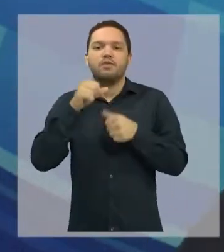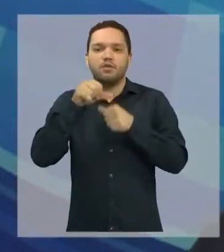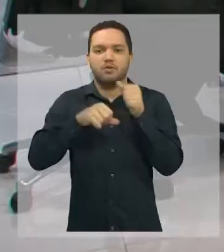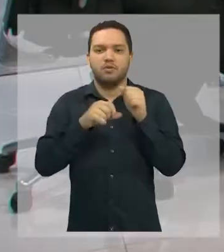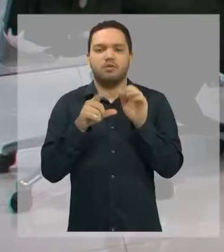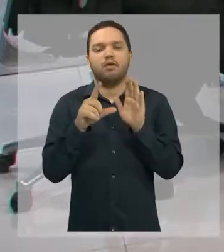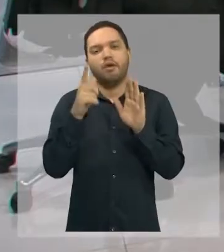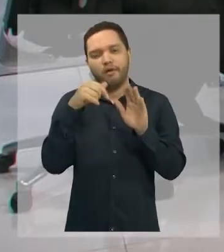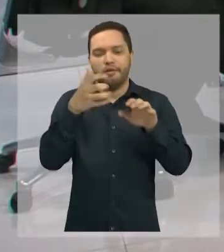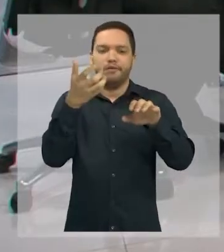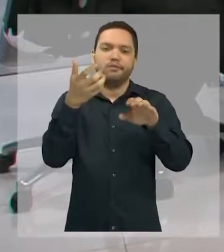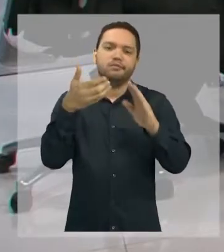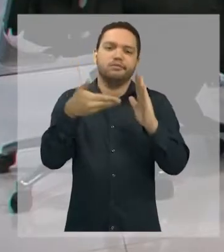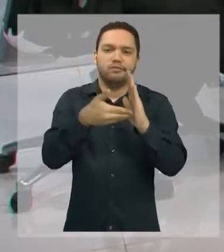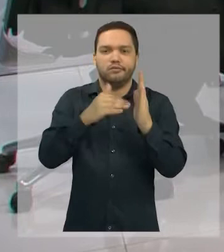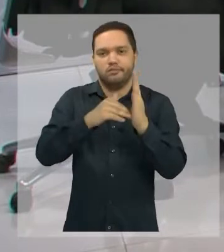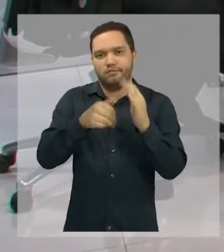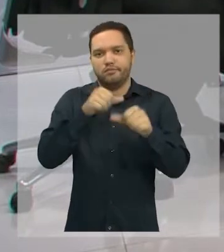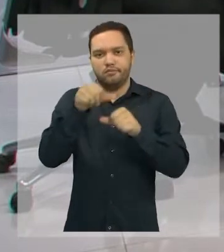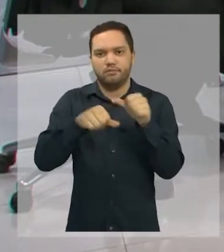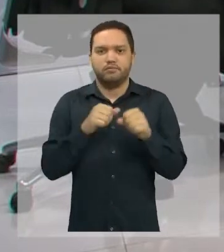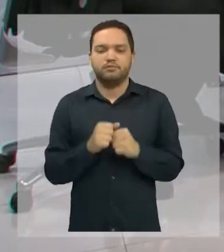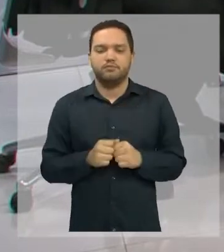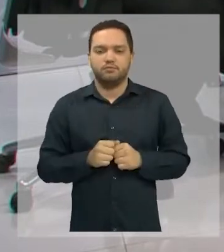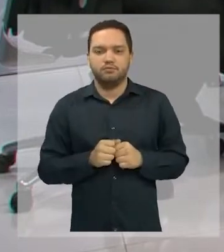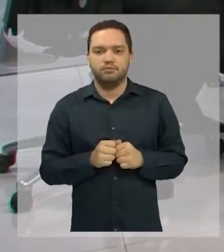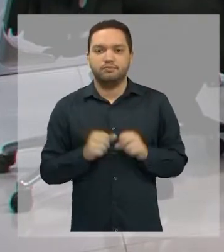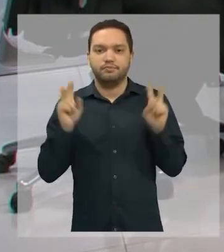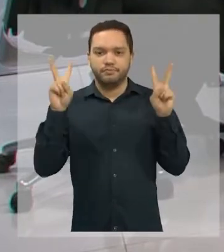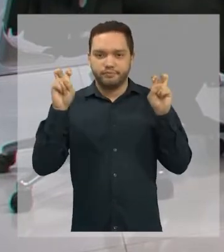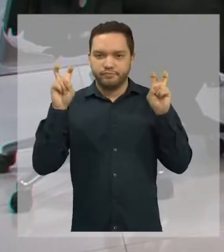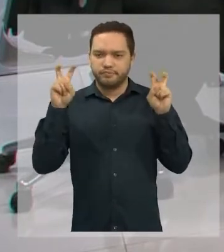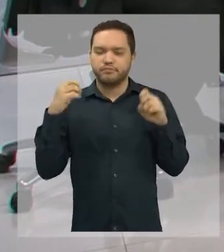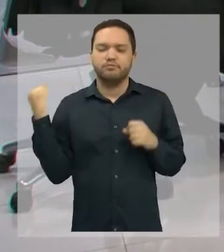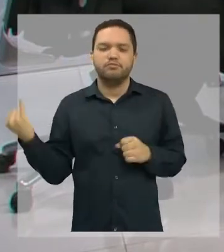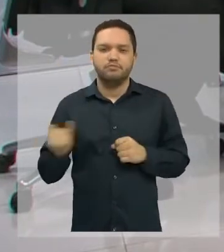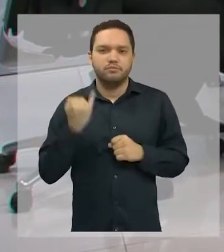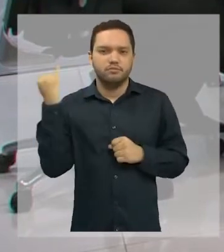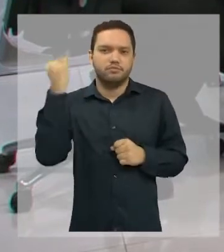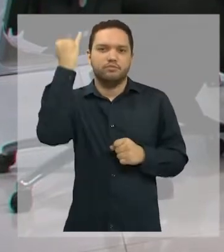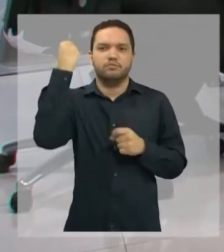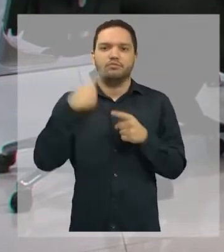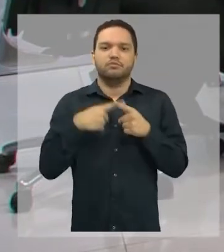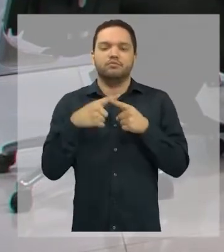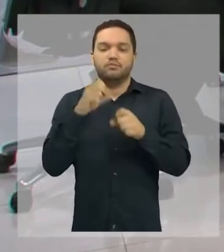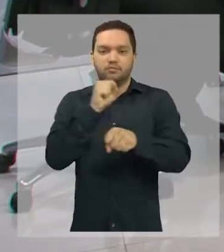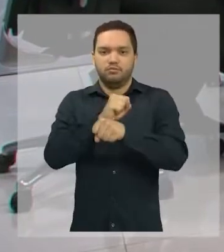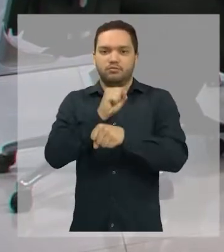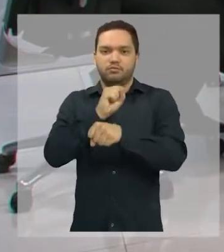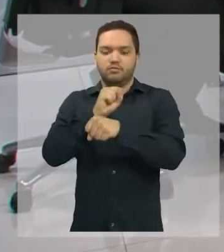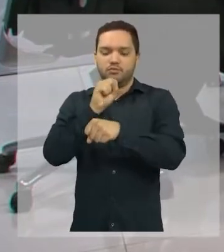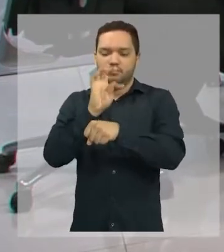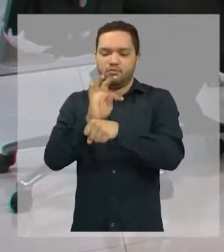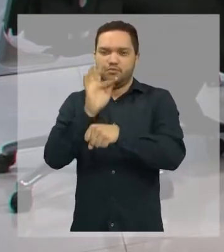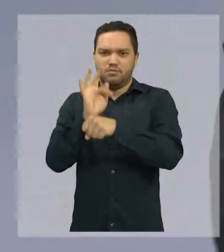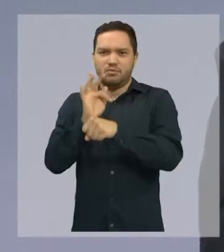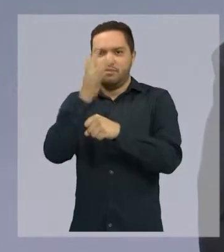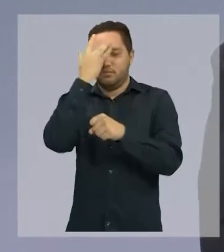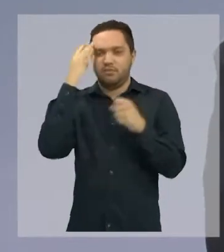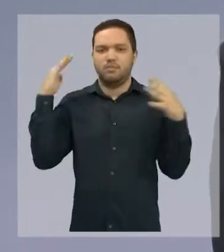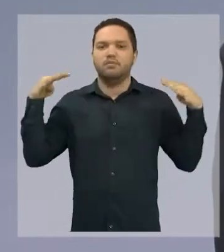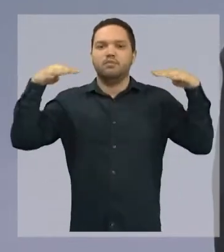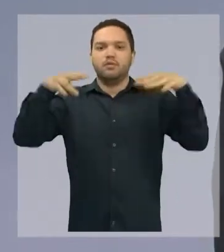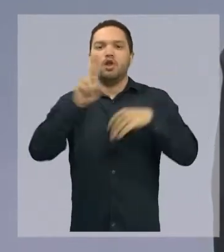Doutor Maia. Eu acho, Arnaldo, que esse tema é relevantíssimo. O Supremo nunca teve tão em evidência na República. Hoje se conhece o nome